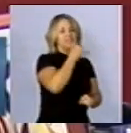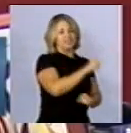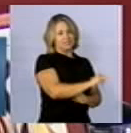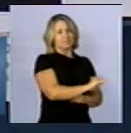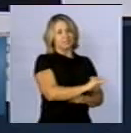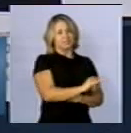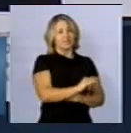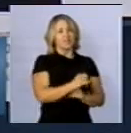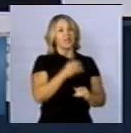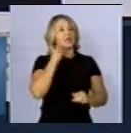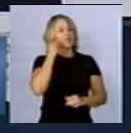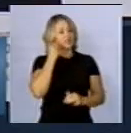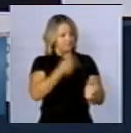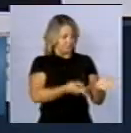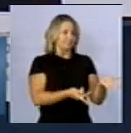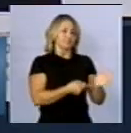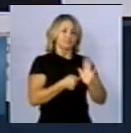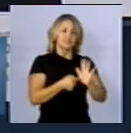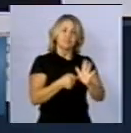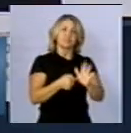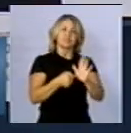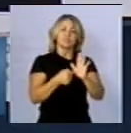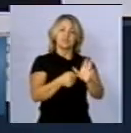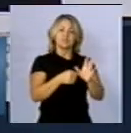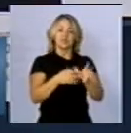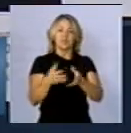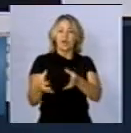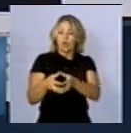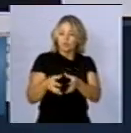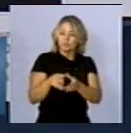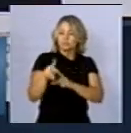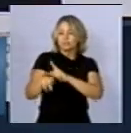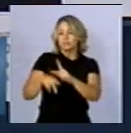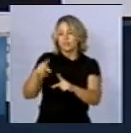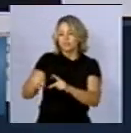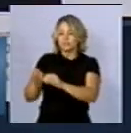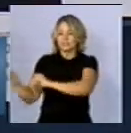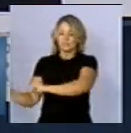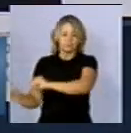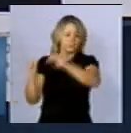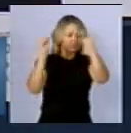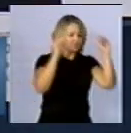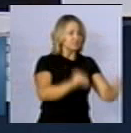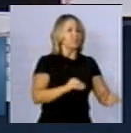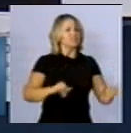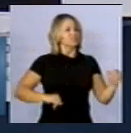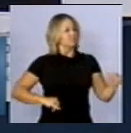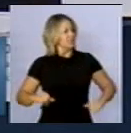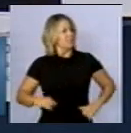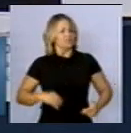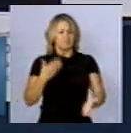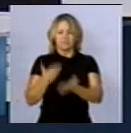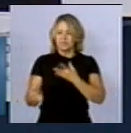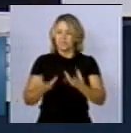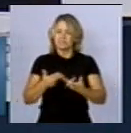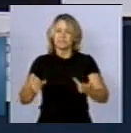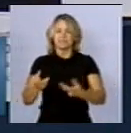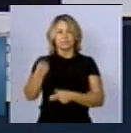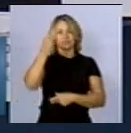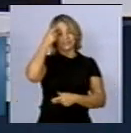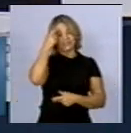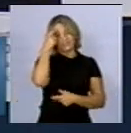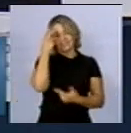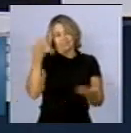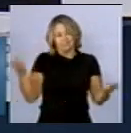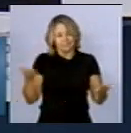um é um exemplo nós temos em números exemplos de comunidades que são deslocadas que sofrem que tem perdas culturais e reparáveis